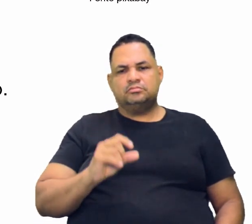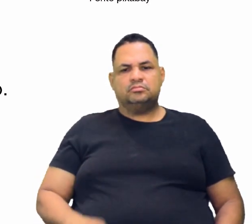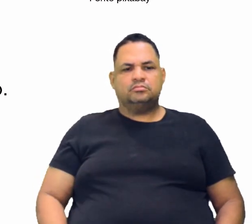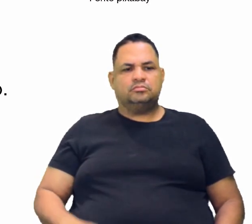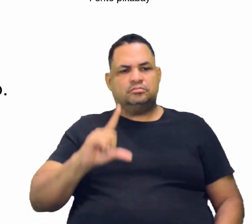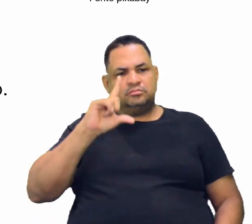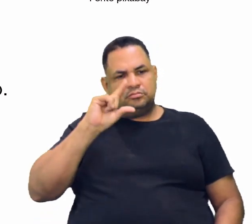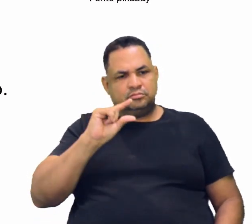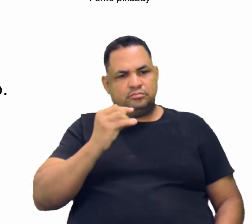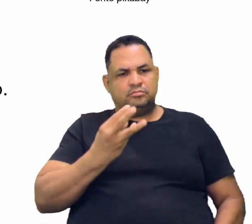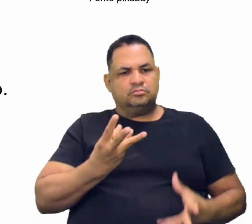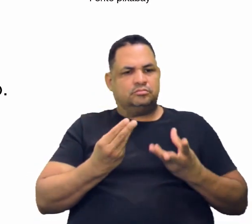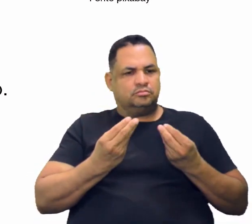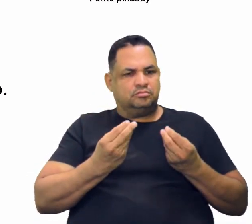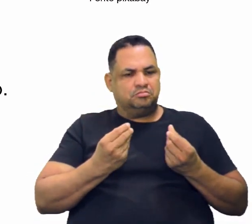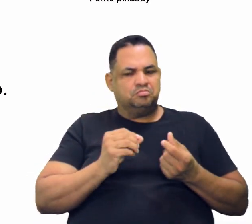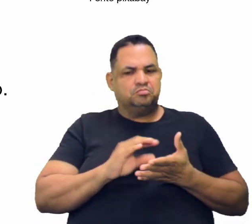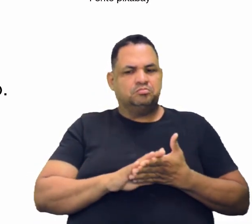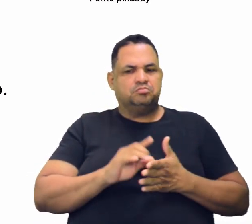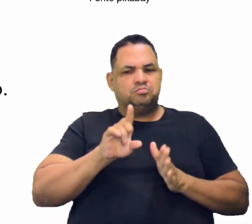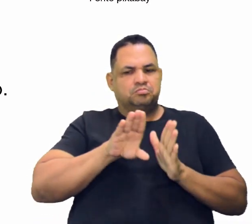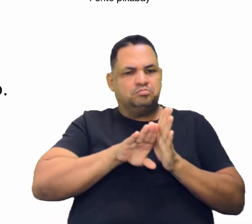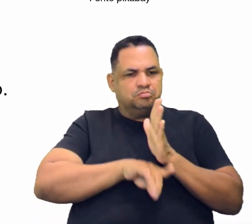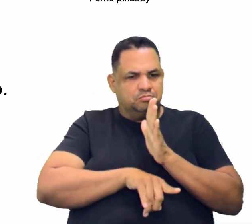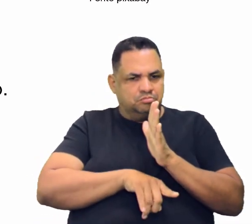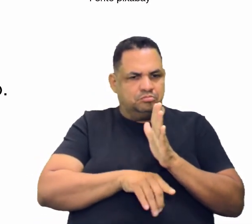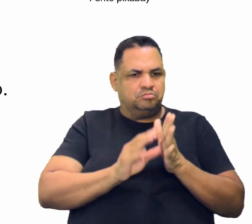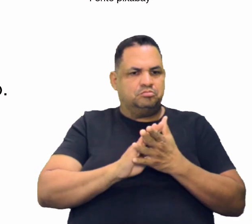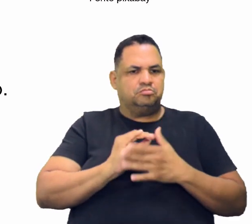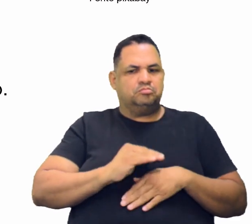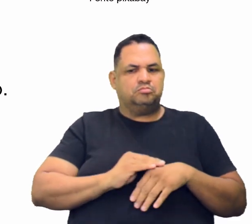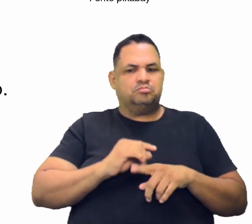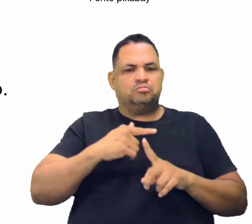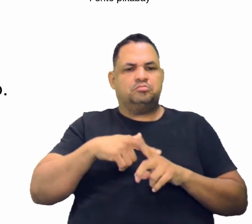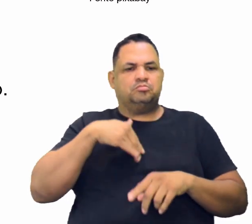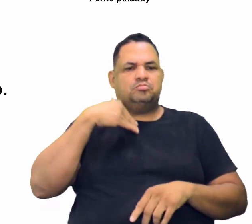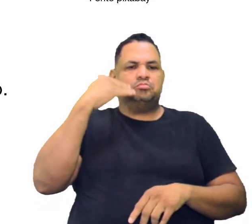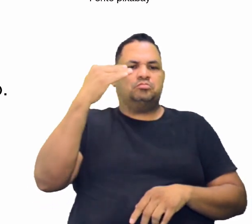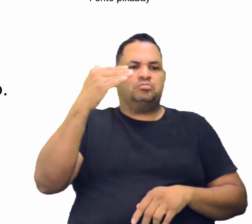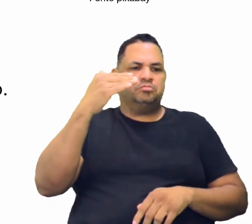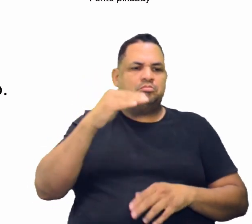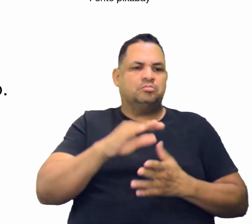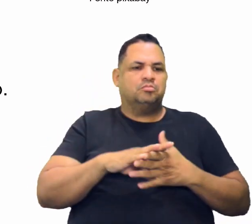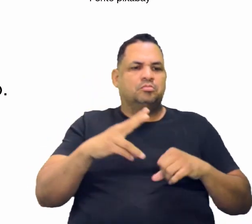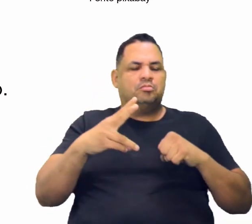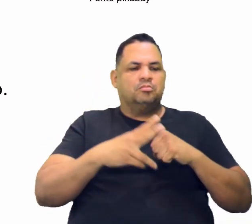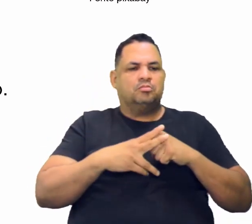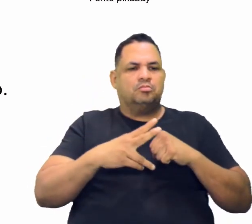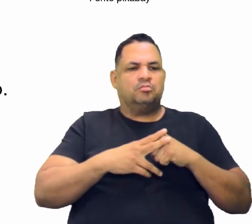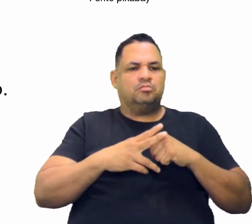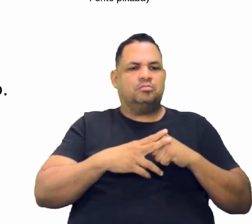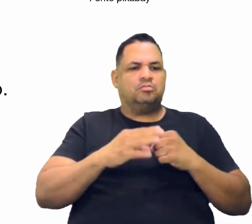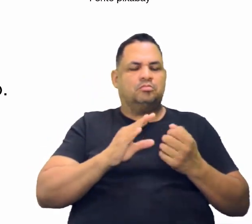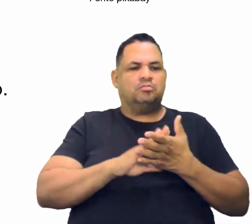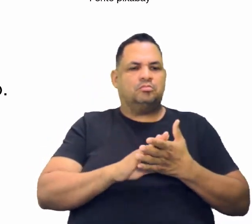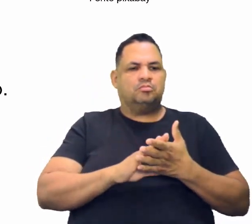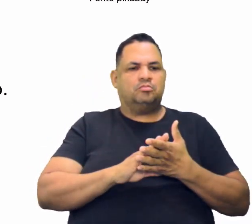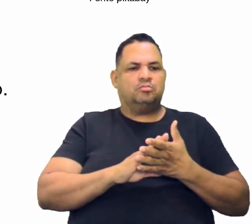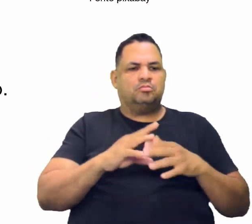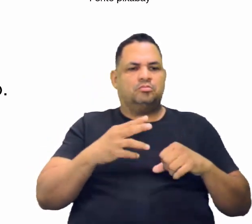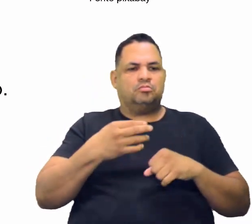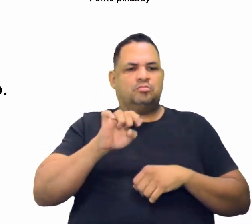expressões como pouco, muito, menos de, mais de, o verbo ser fica